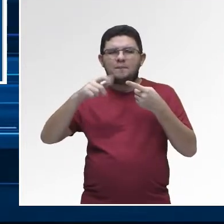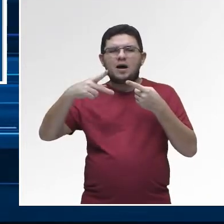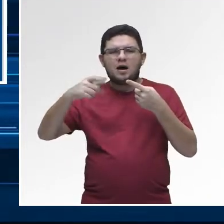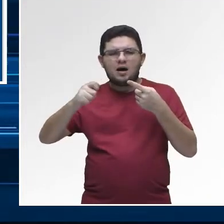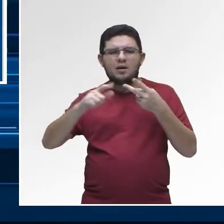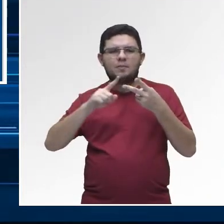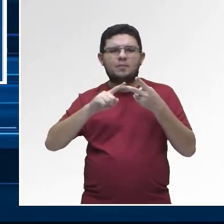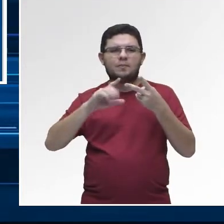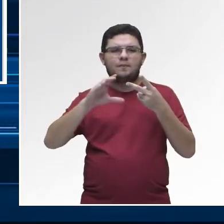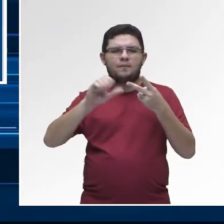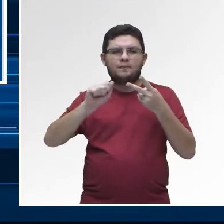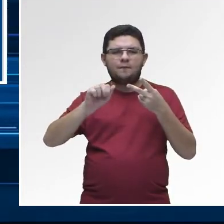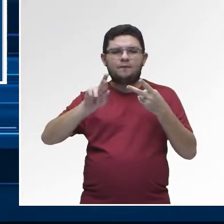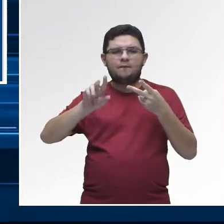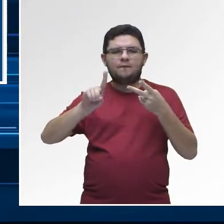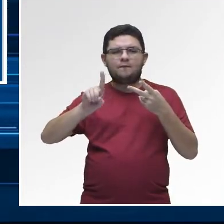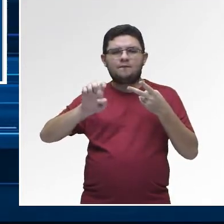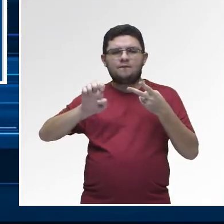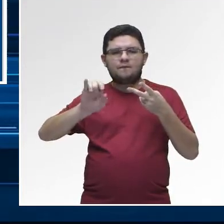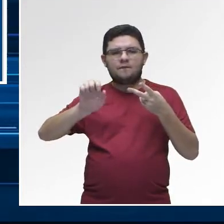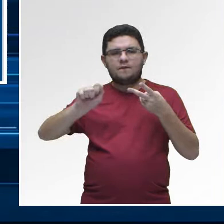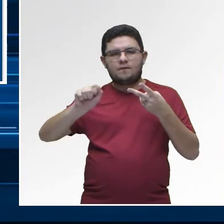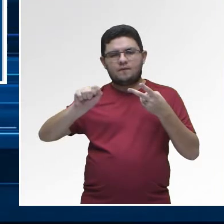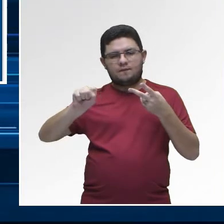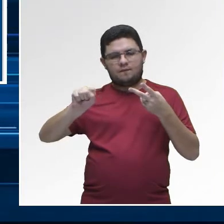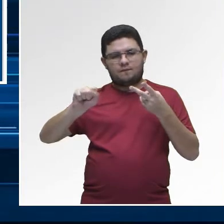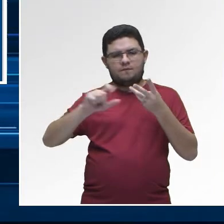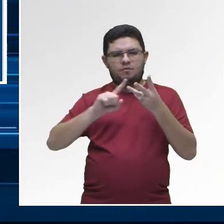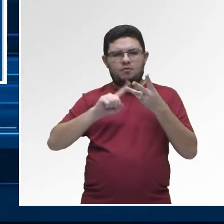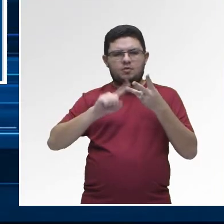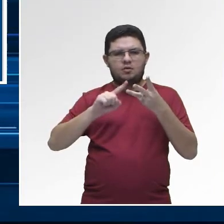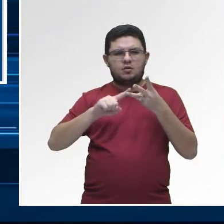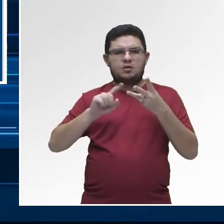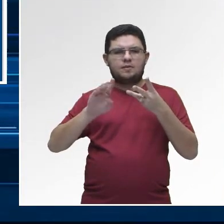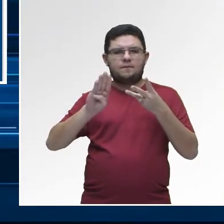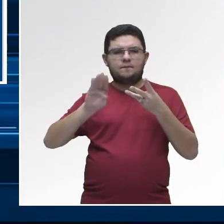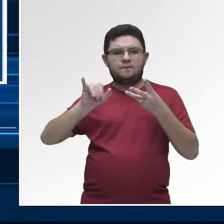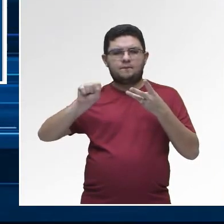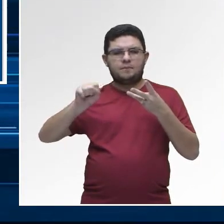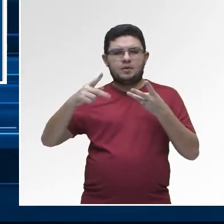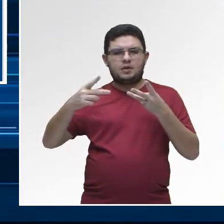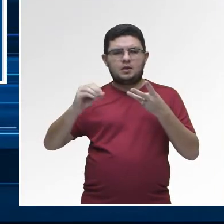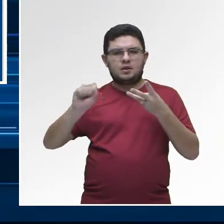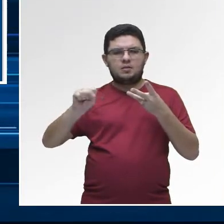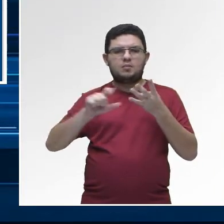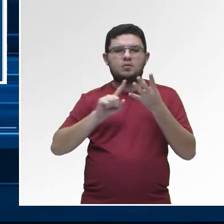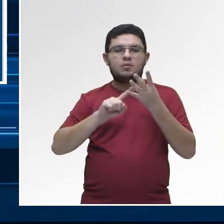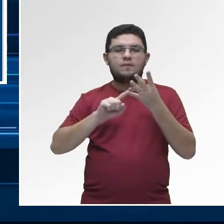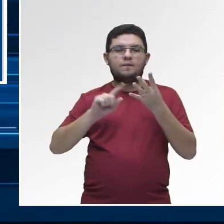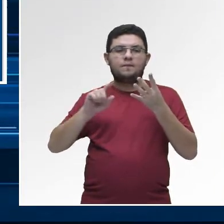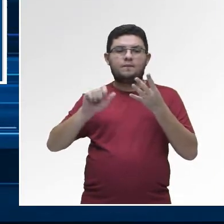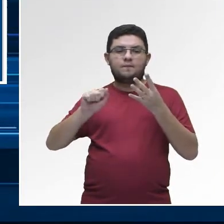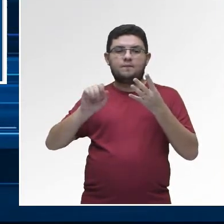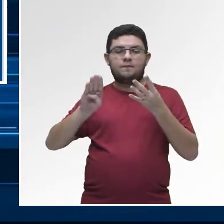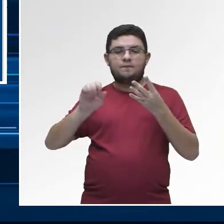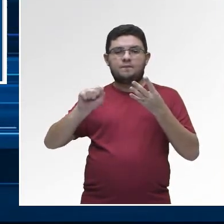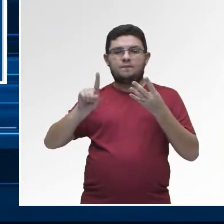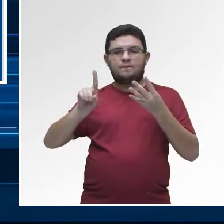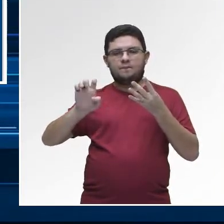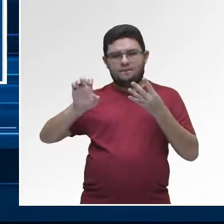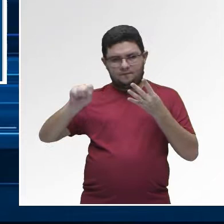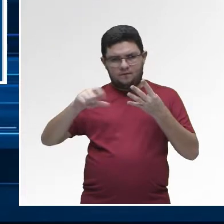alto clero. E embaixo desse nós vamos ter os padres, né?